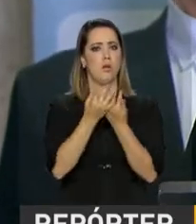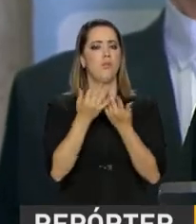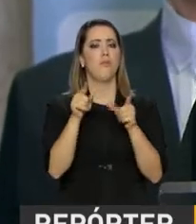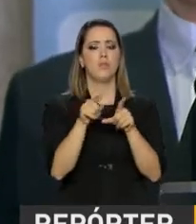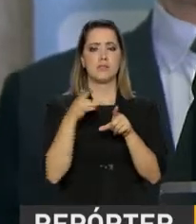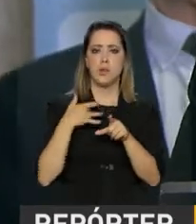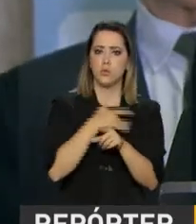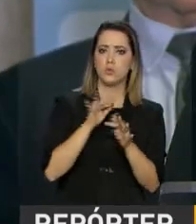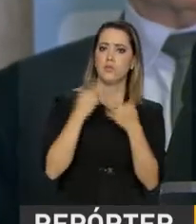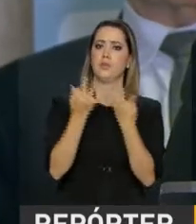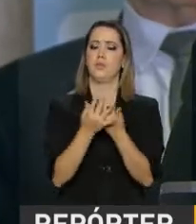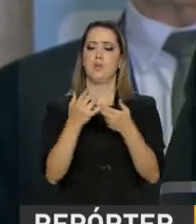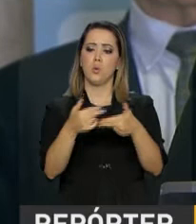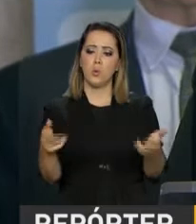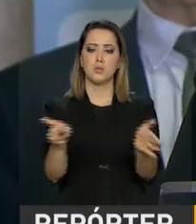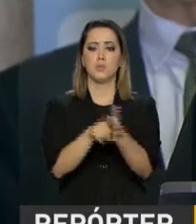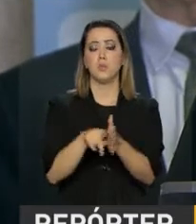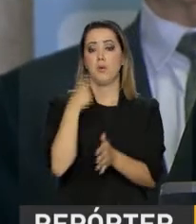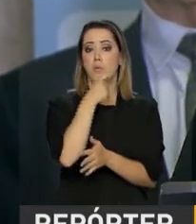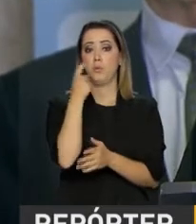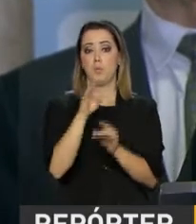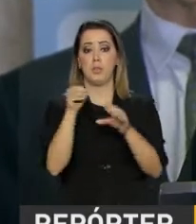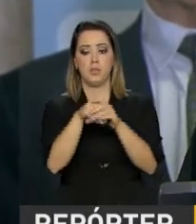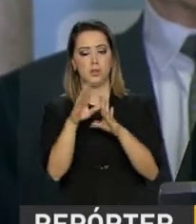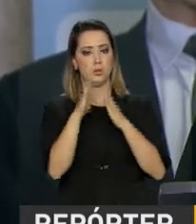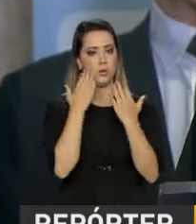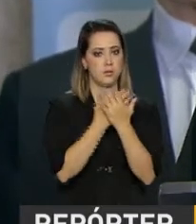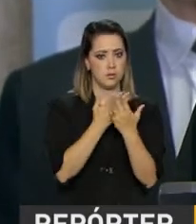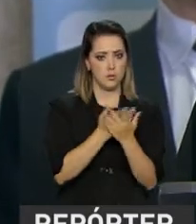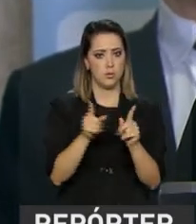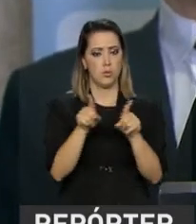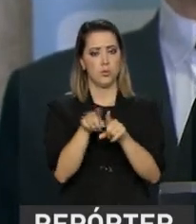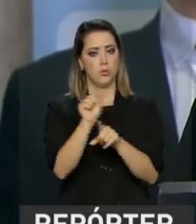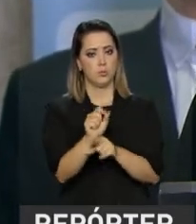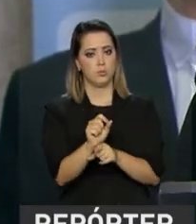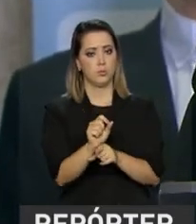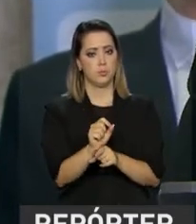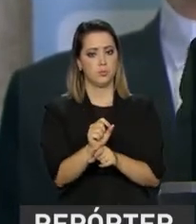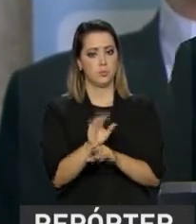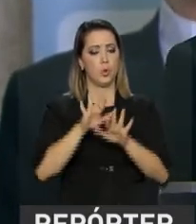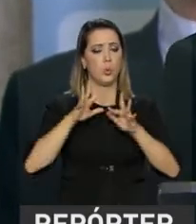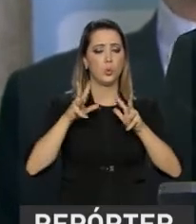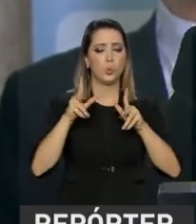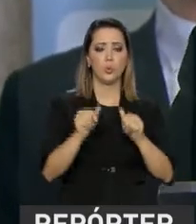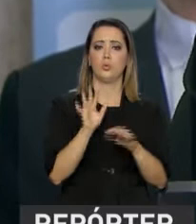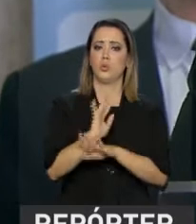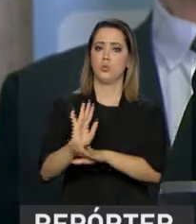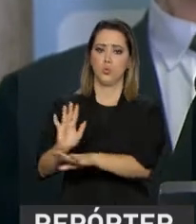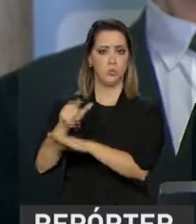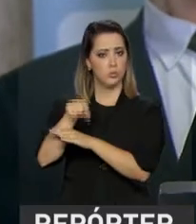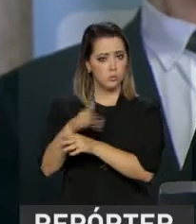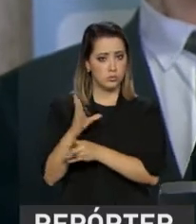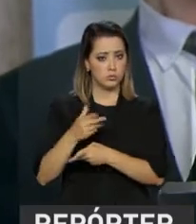são ações de saúde nas escolas a saúde bucal do escolar então tudo isso contribui de forma